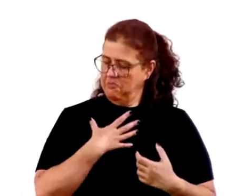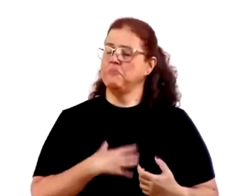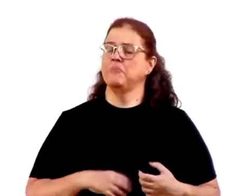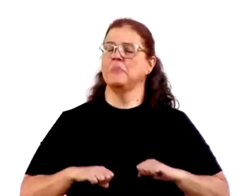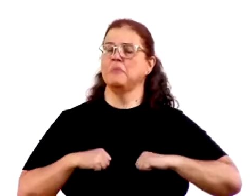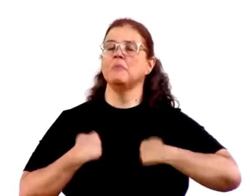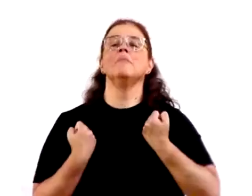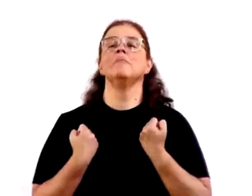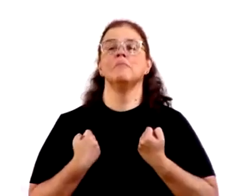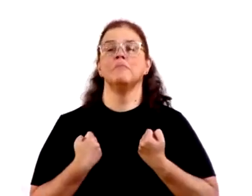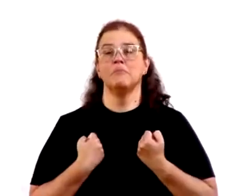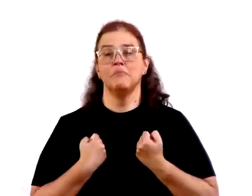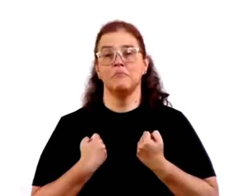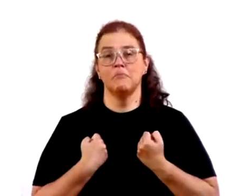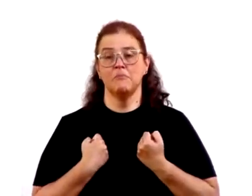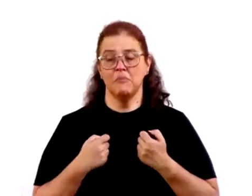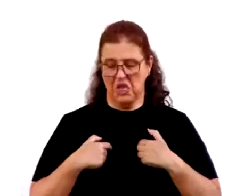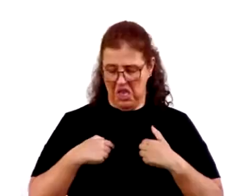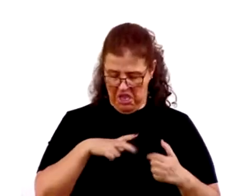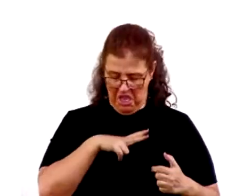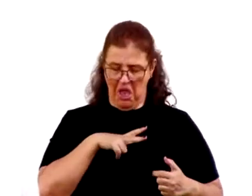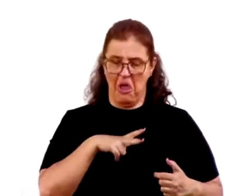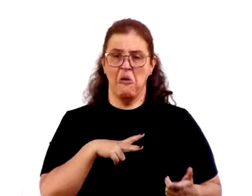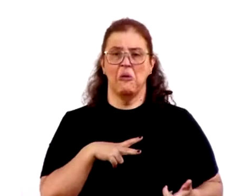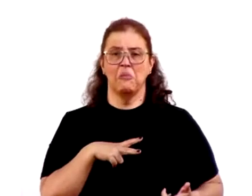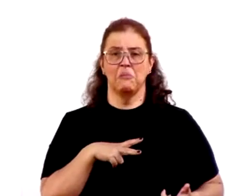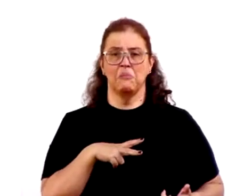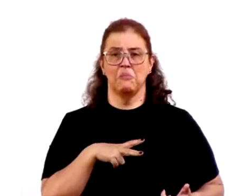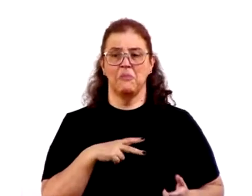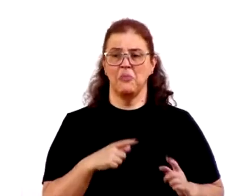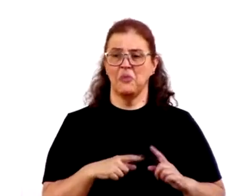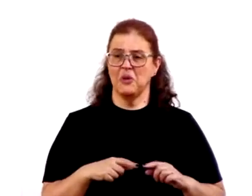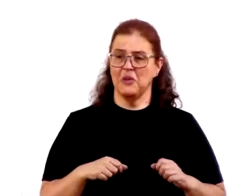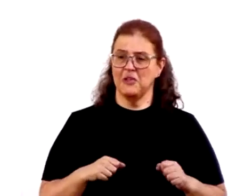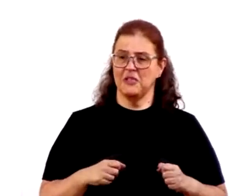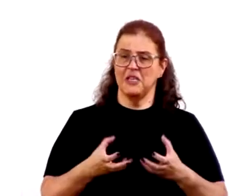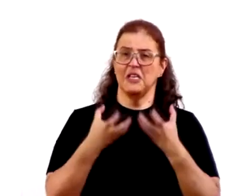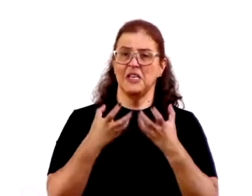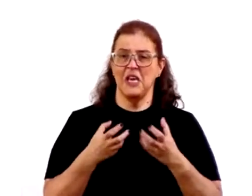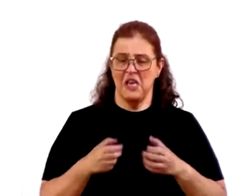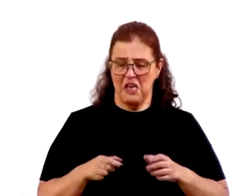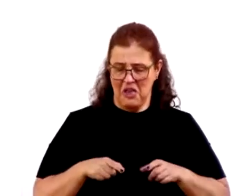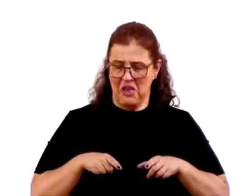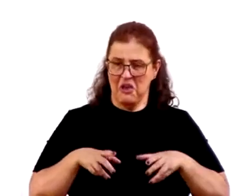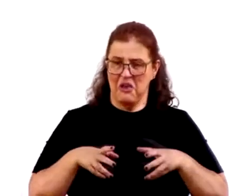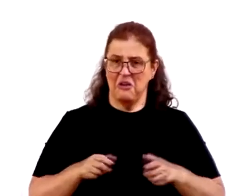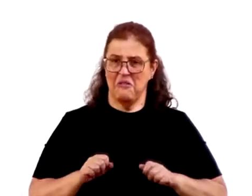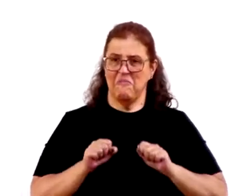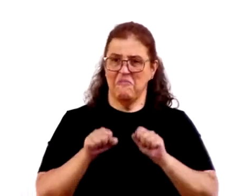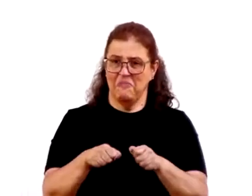quer mudar o mundo? Por que a gente exige tanto dos outros?